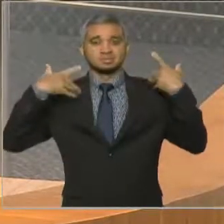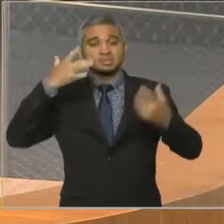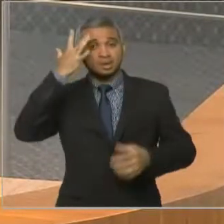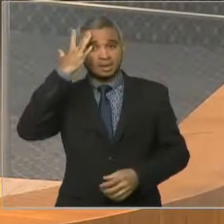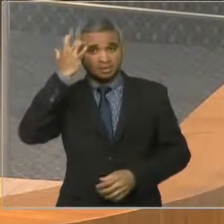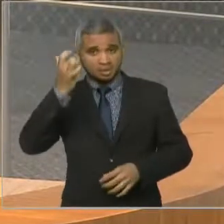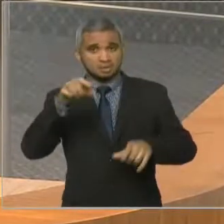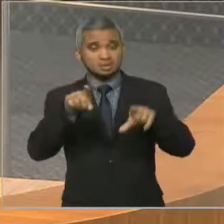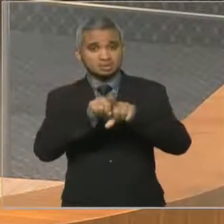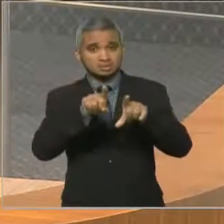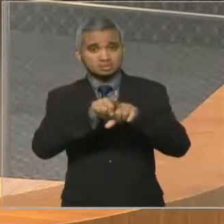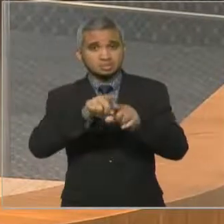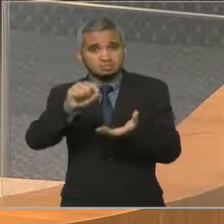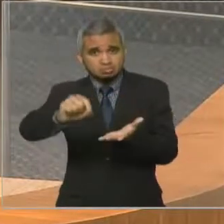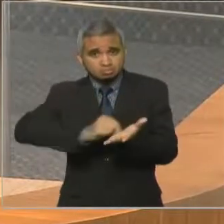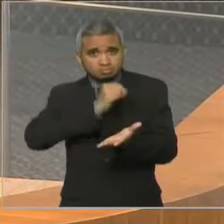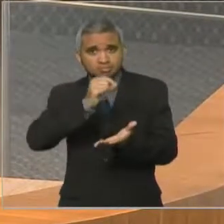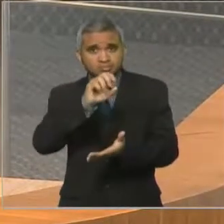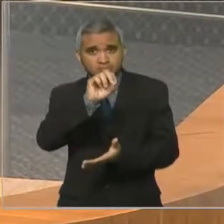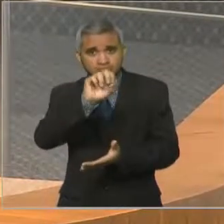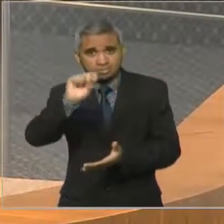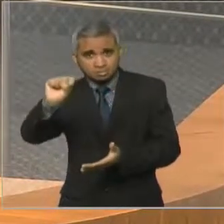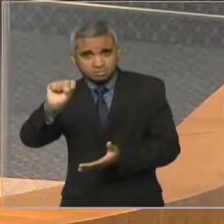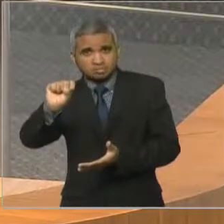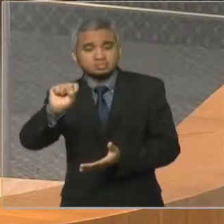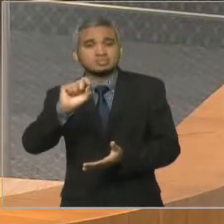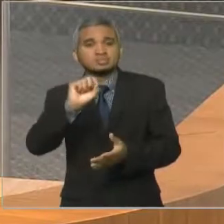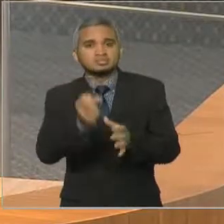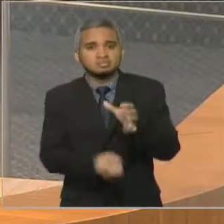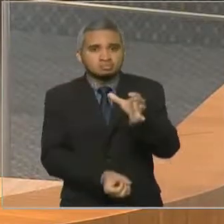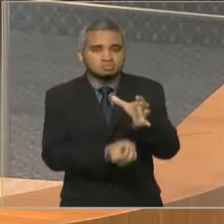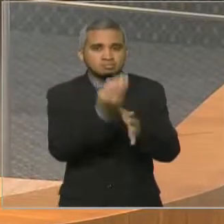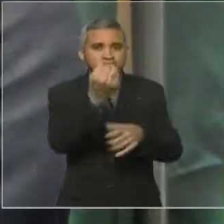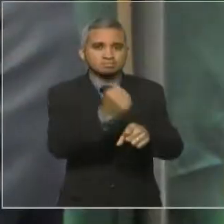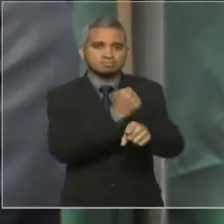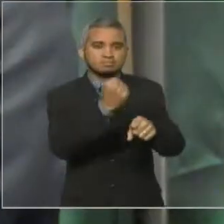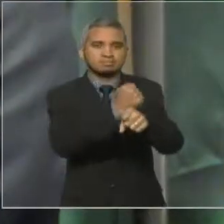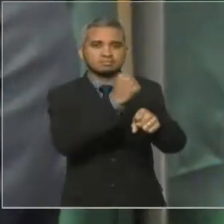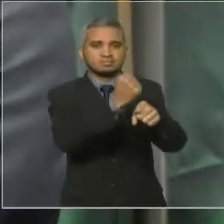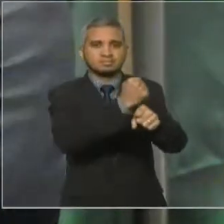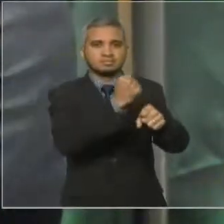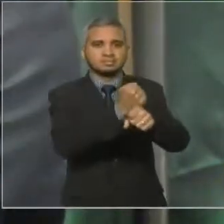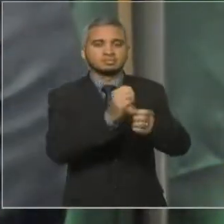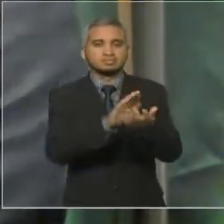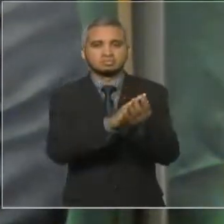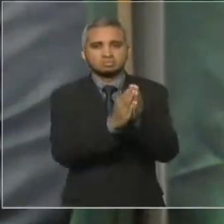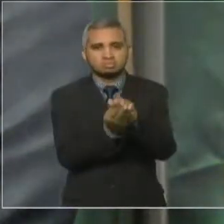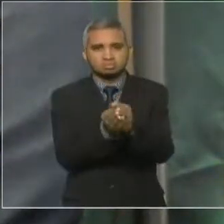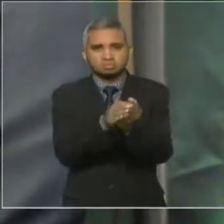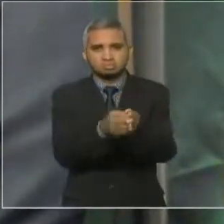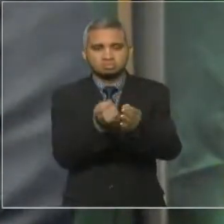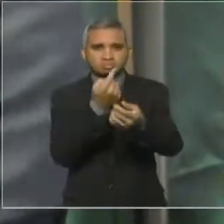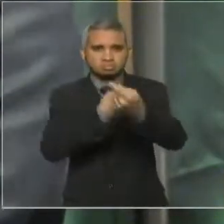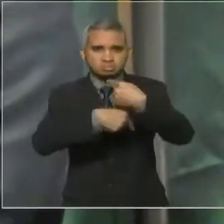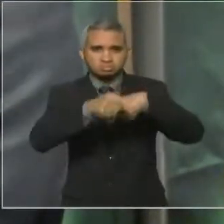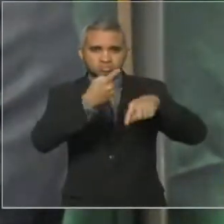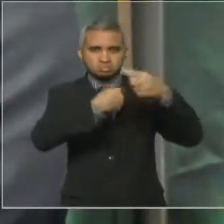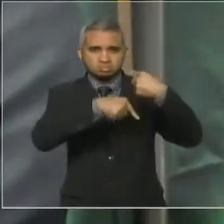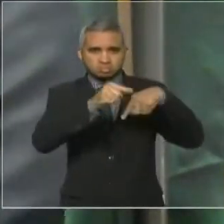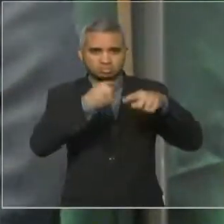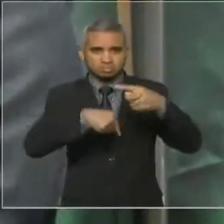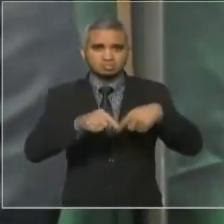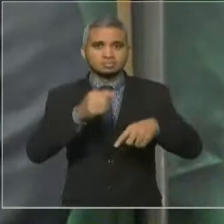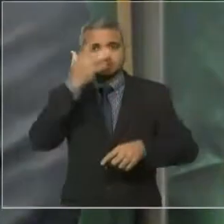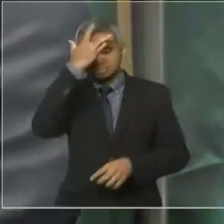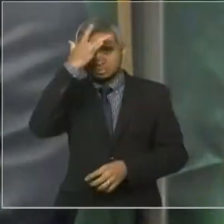serviço para a implantação do centro de hemodiálise. A gente sabe a dificuldade que hoje se tem no interior. As pessoas do sul do estado se deslocam para